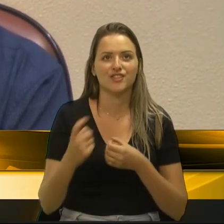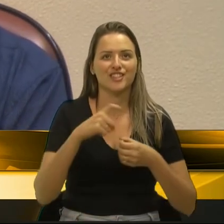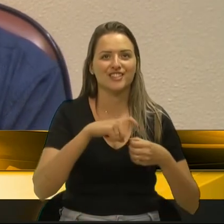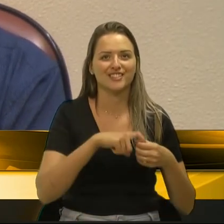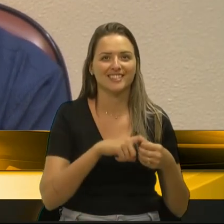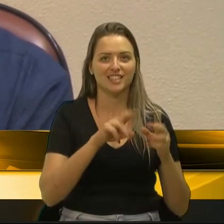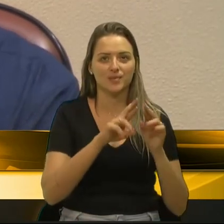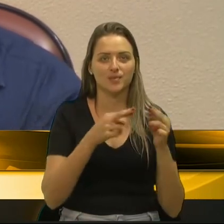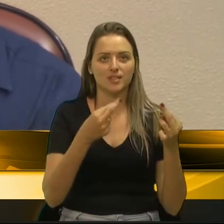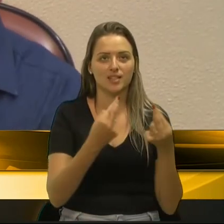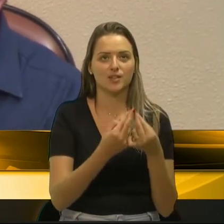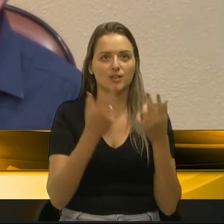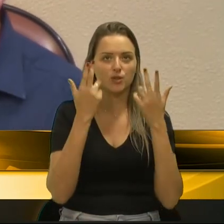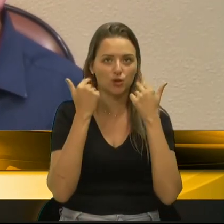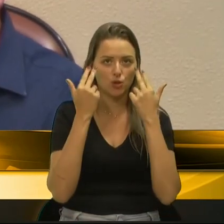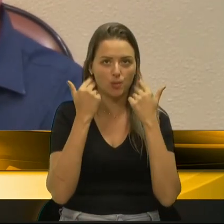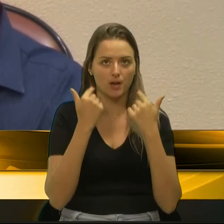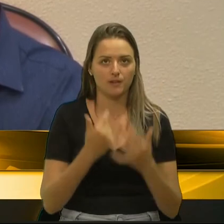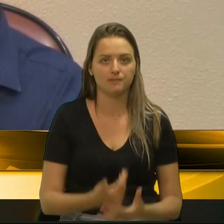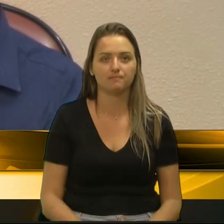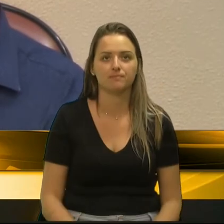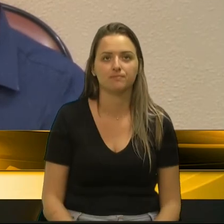Voltamos à sessão ordinária, então.